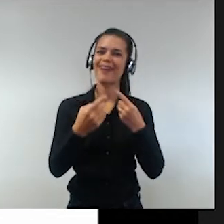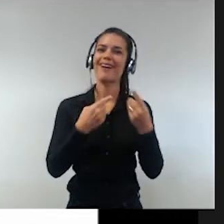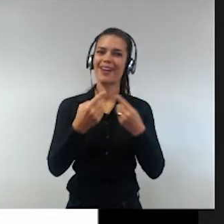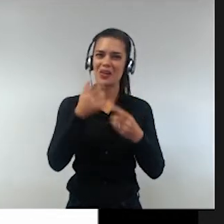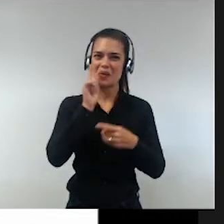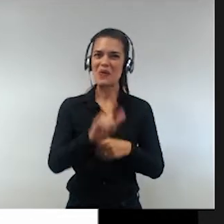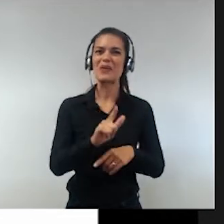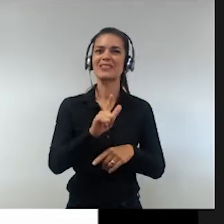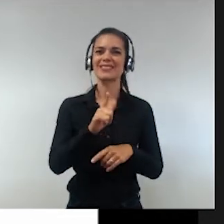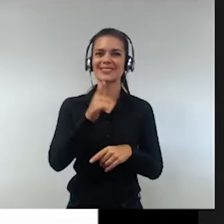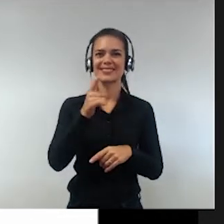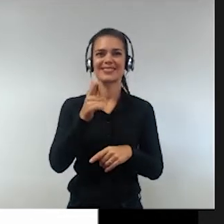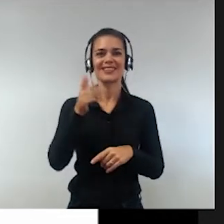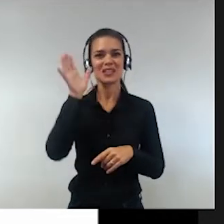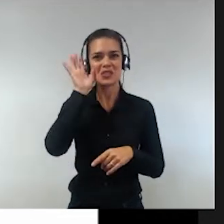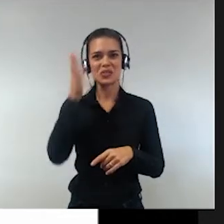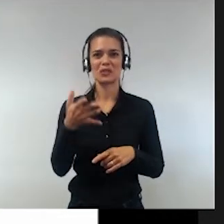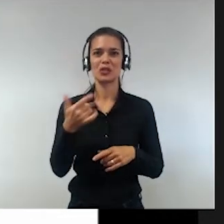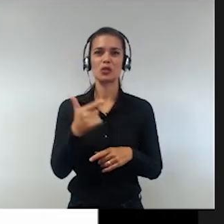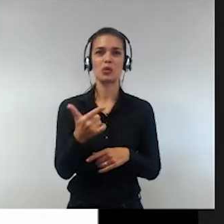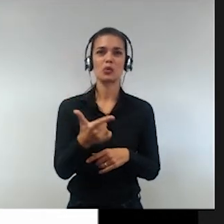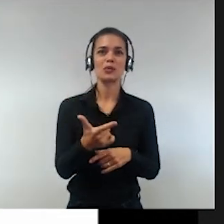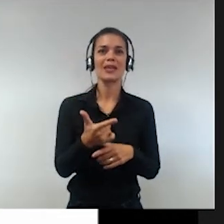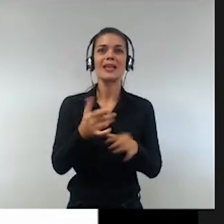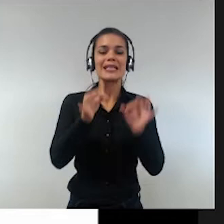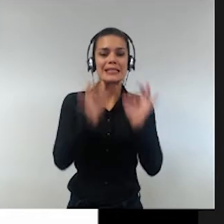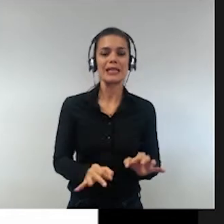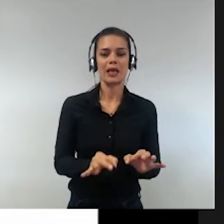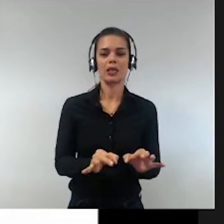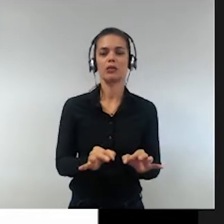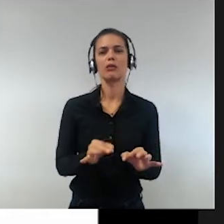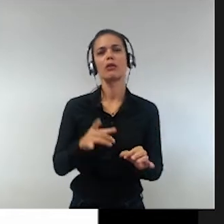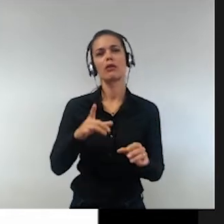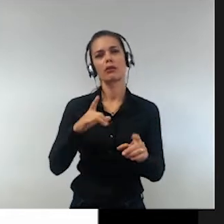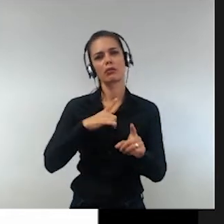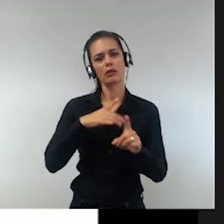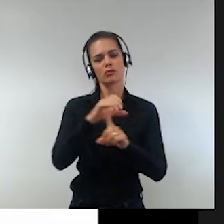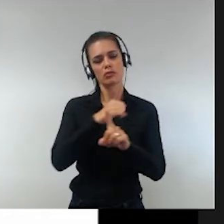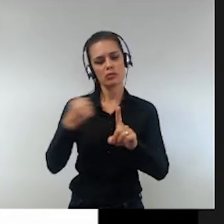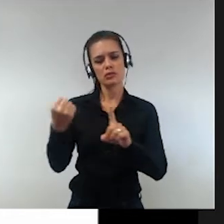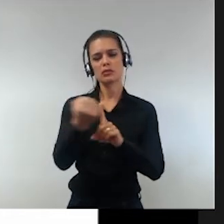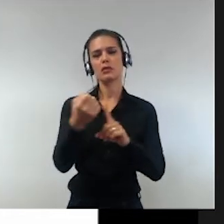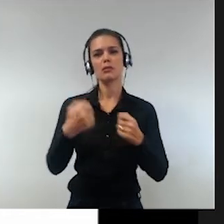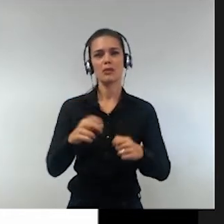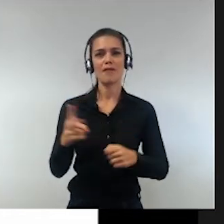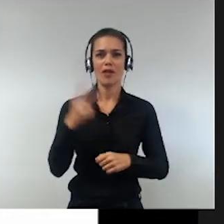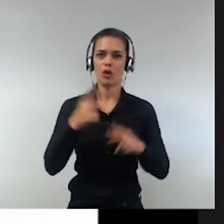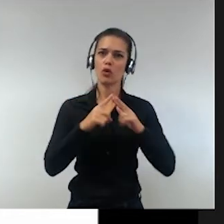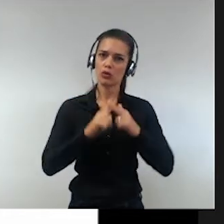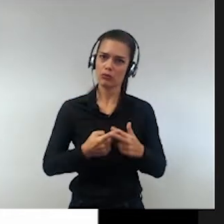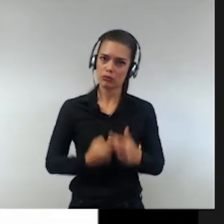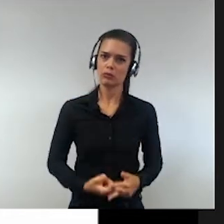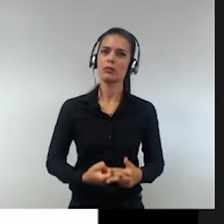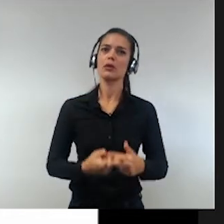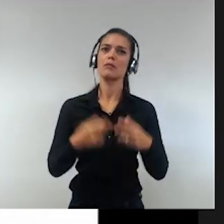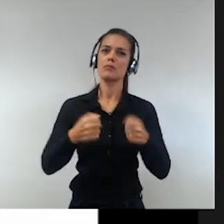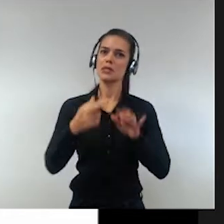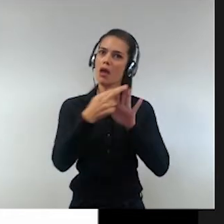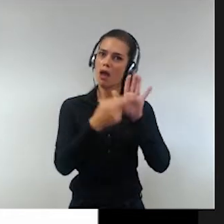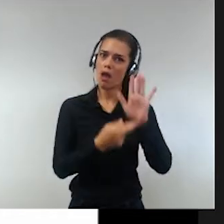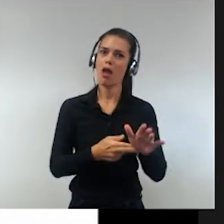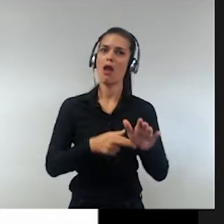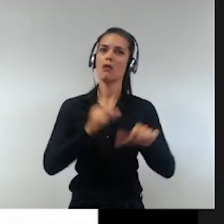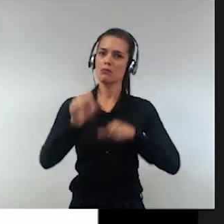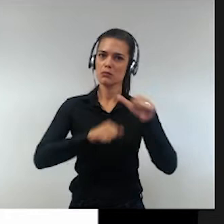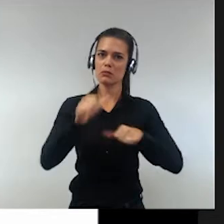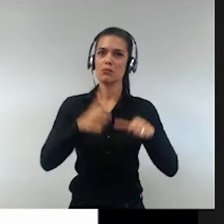denominador comum. Não existem partes certas. Existe uma sociedade que precisa ser corrigida nos seus valores, nos seus paradigmas, para se avançar e